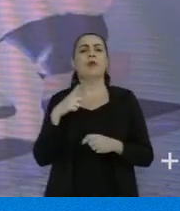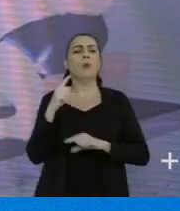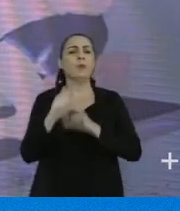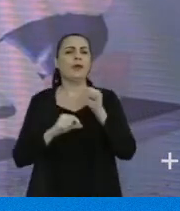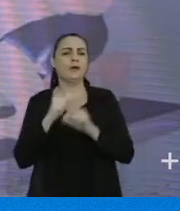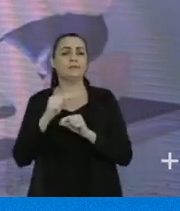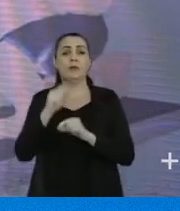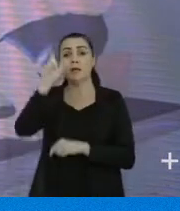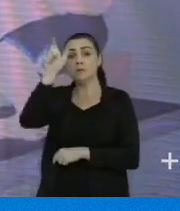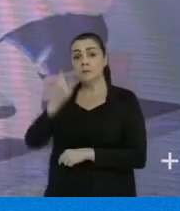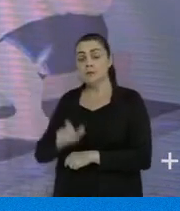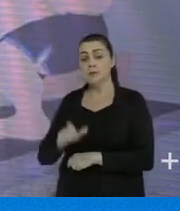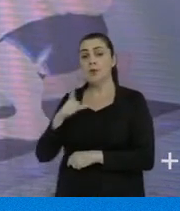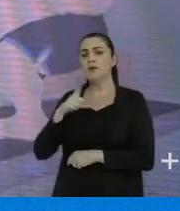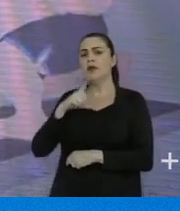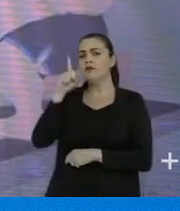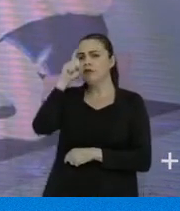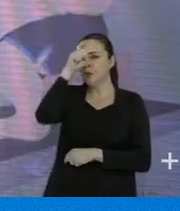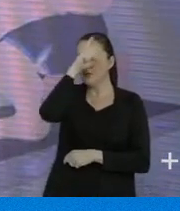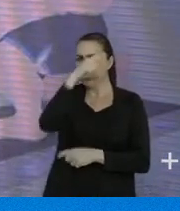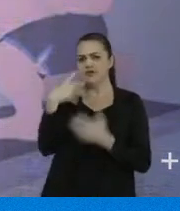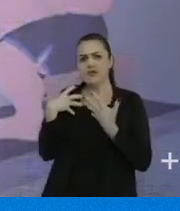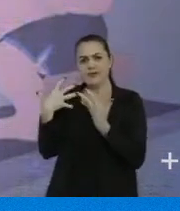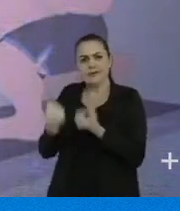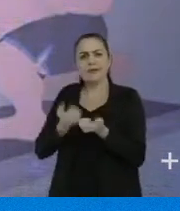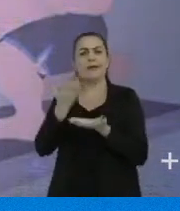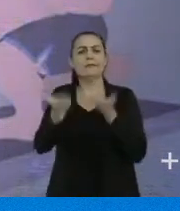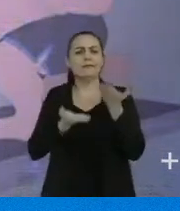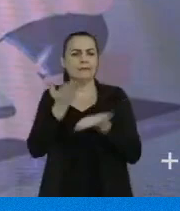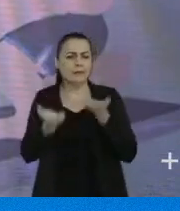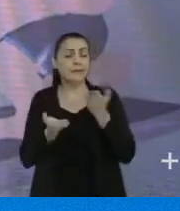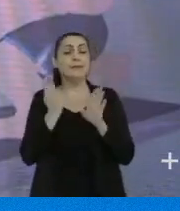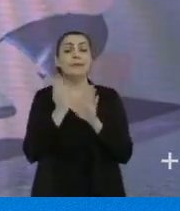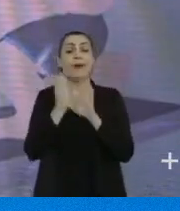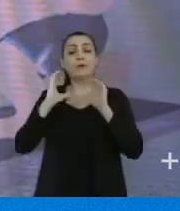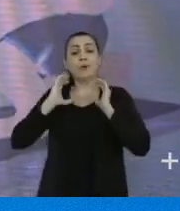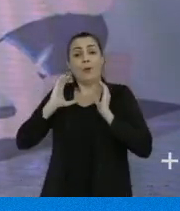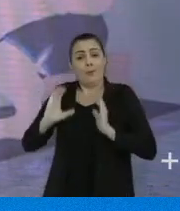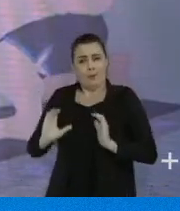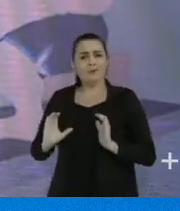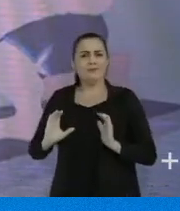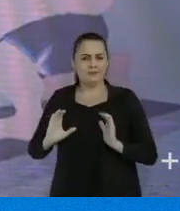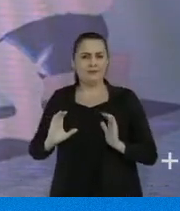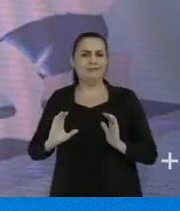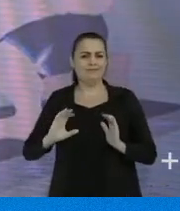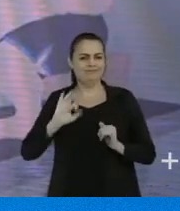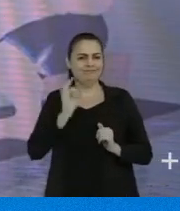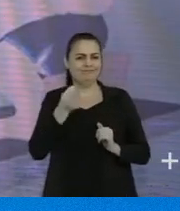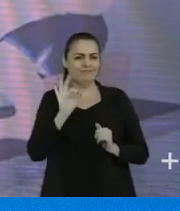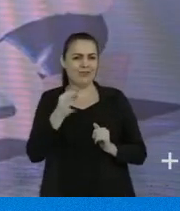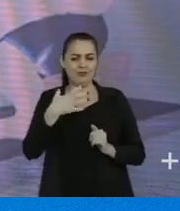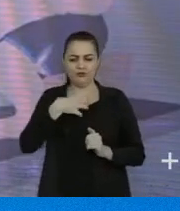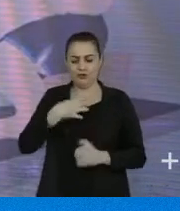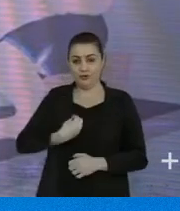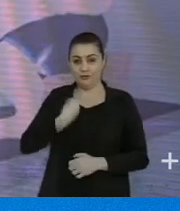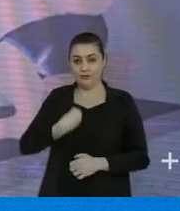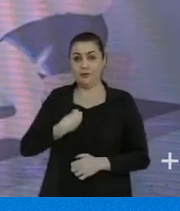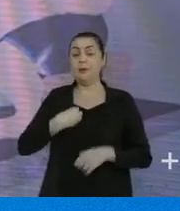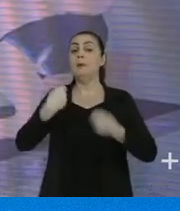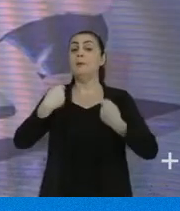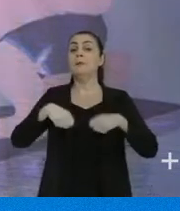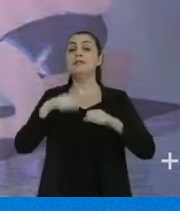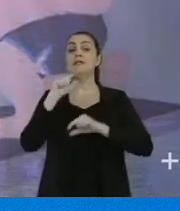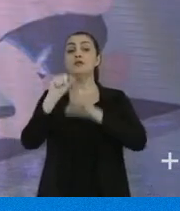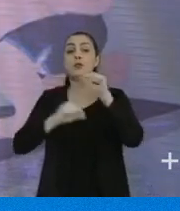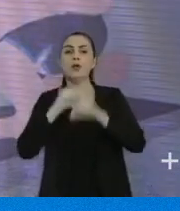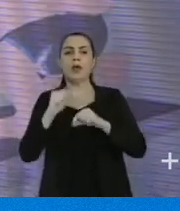dificuldade por conta desses aspectos comportamentais que nós conversamos. Então, a gente precisa de uma equipe multidisciplinar. É muito importante que, além